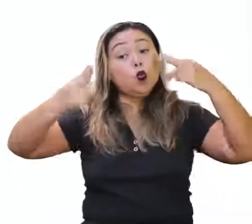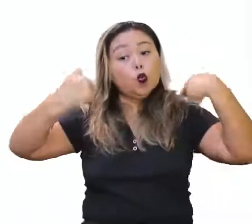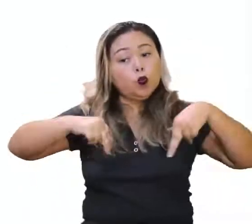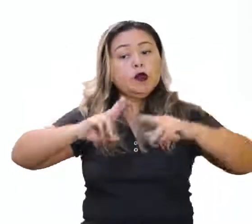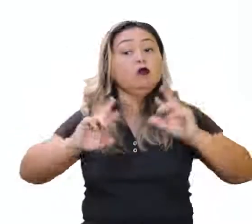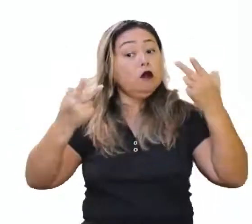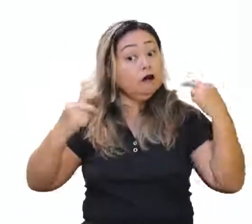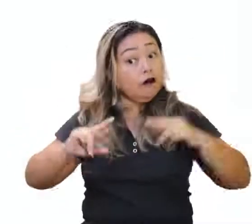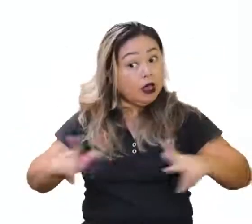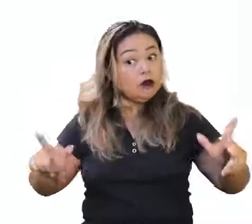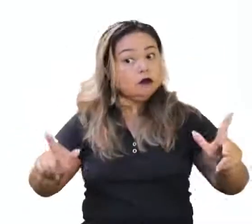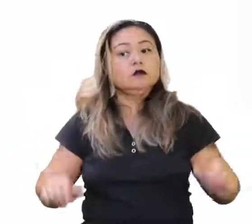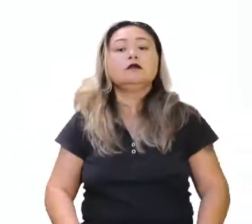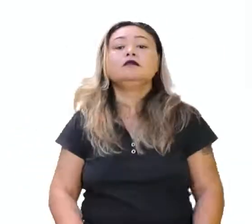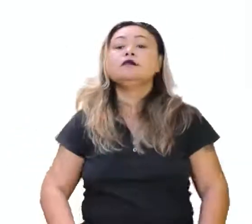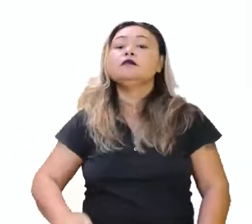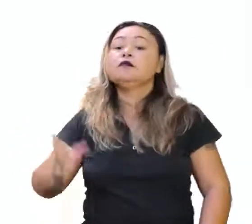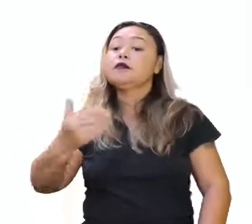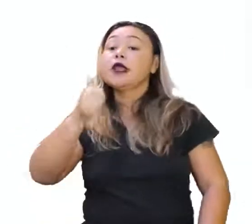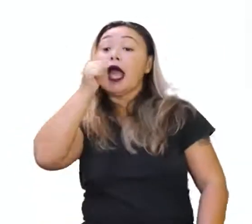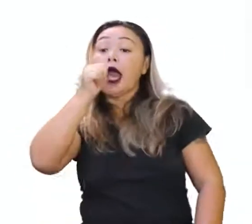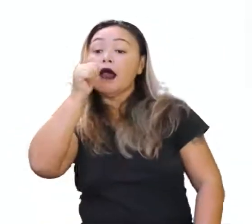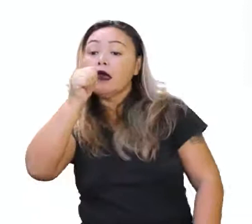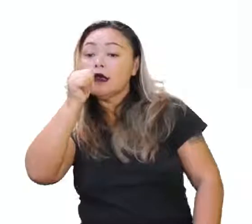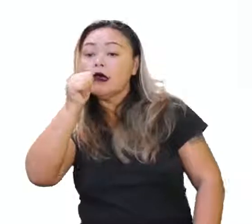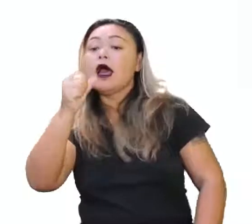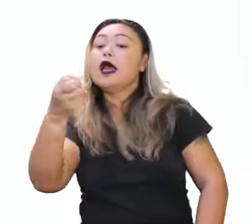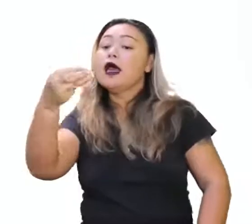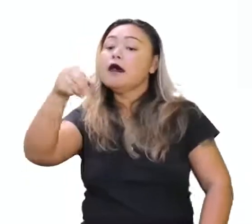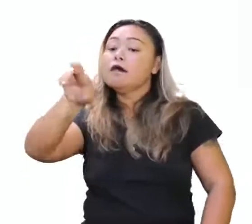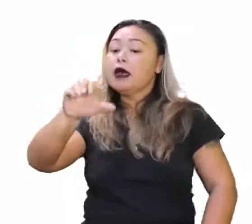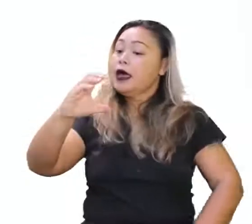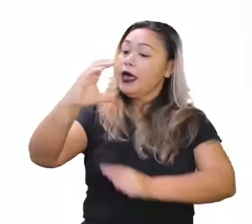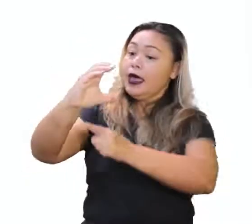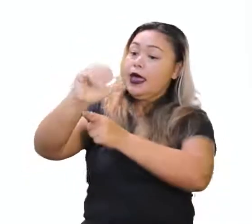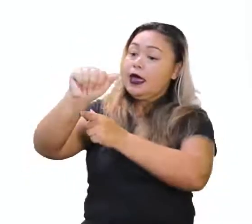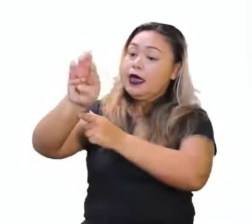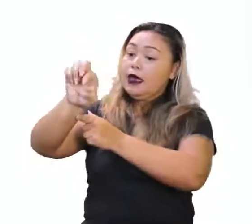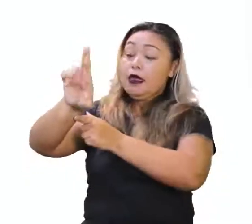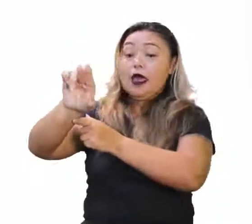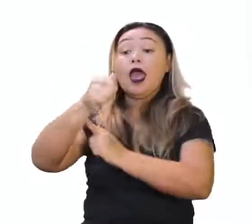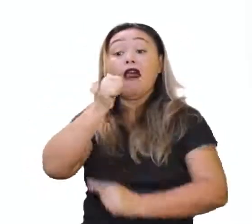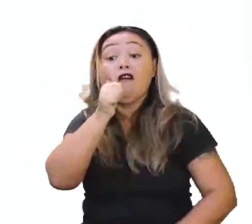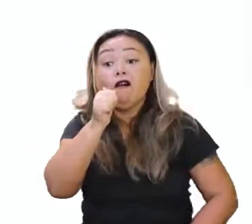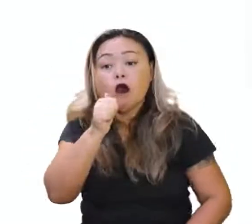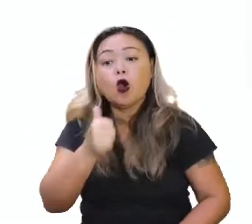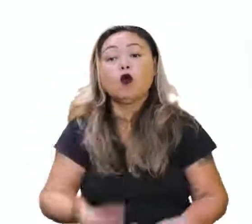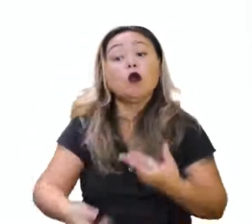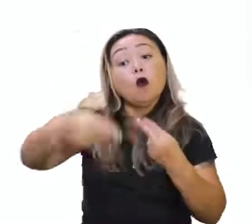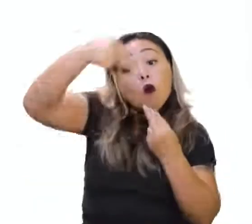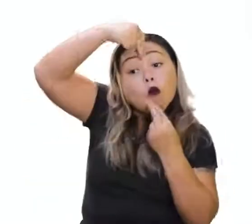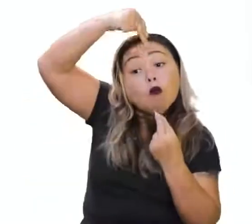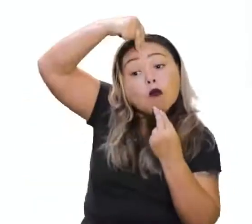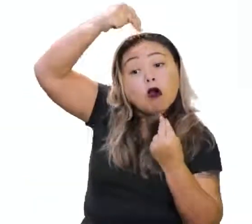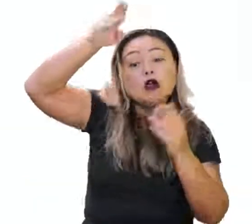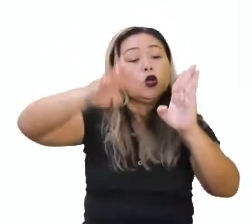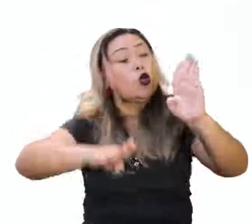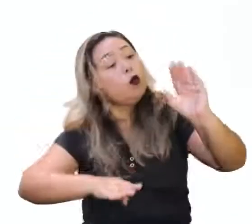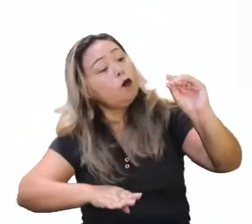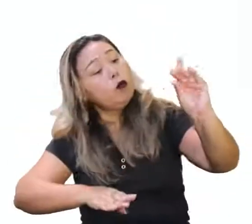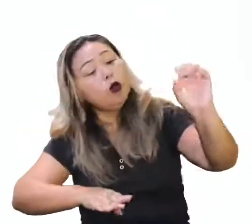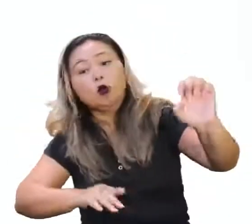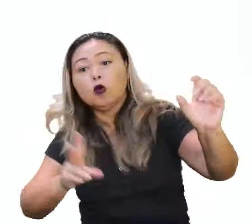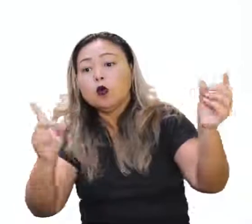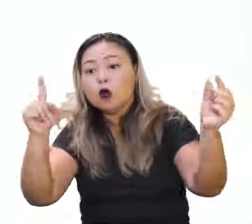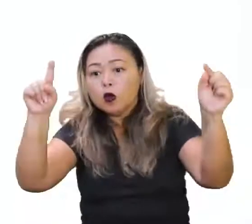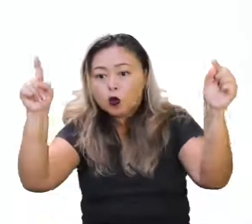Tá bom? Então, a fêmea matriz é cabra. O bode é o macho. E da